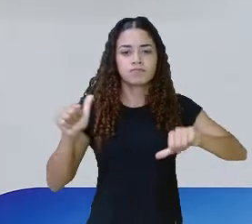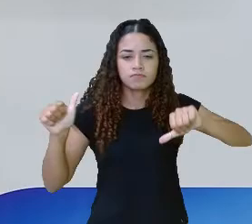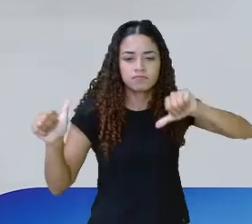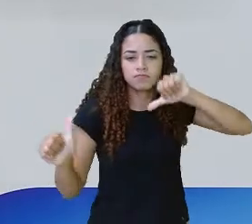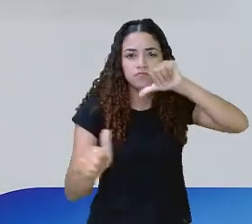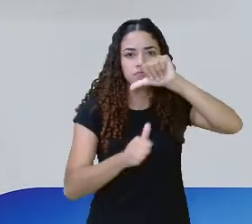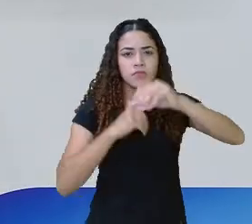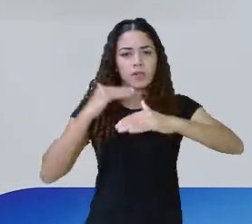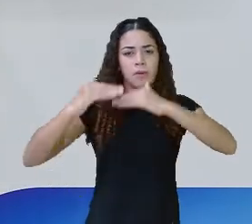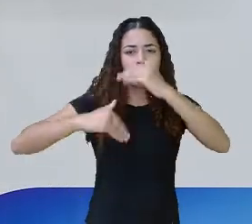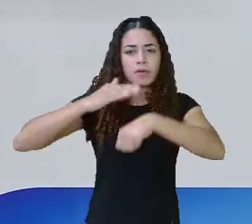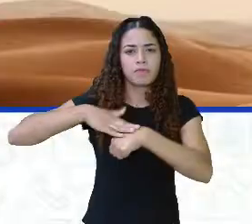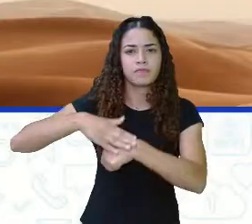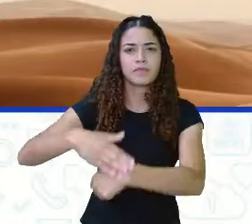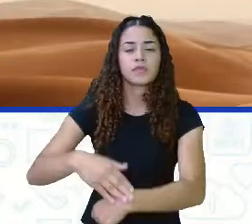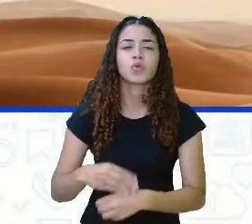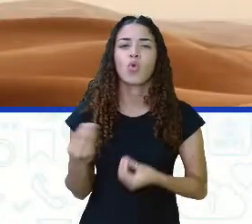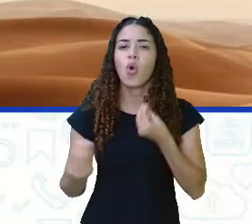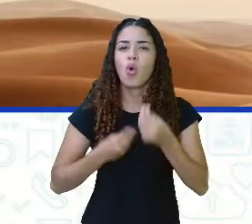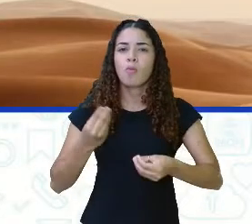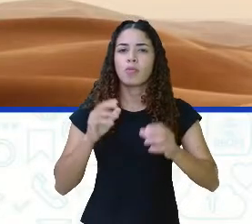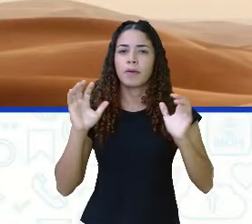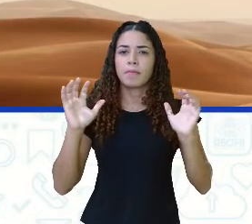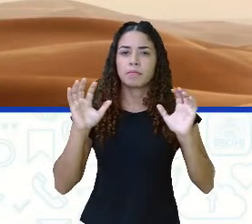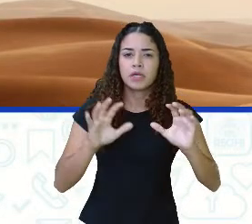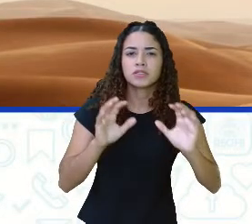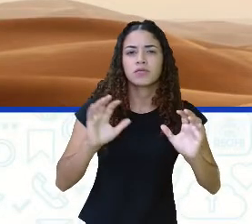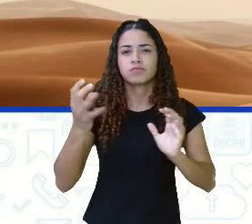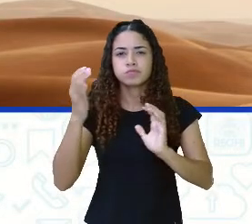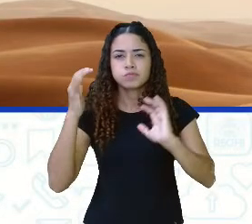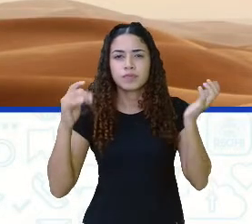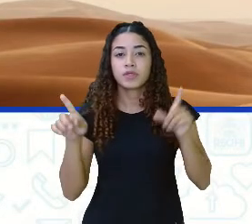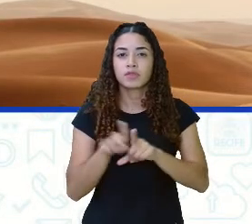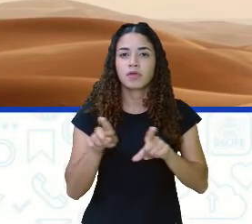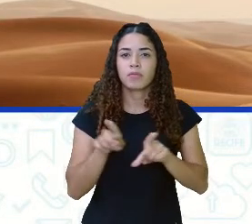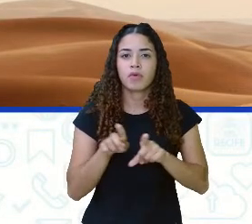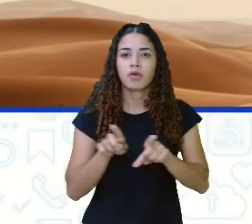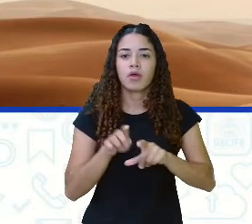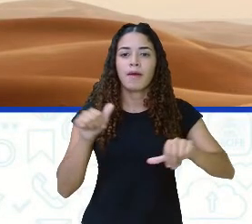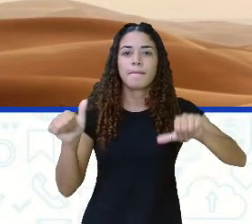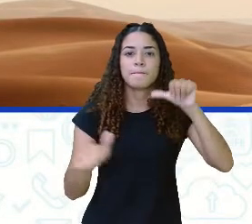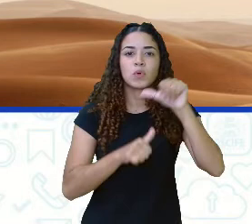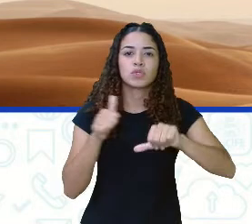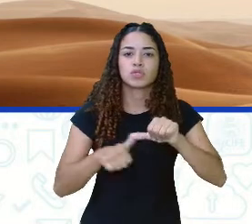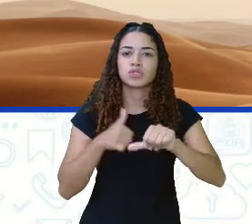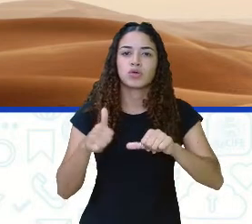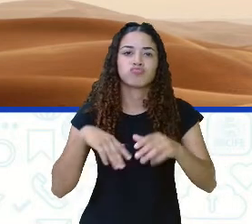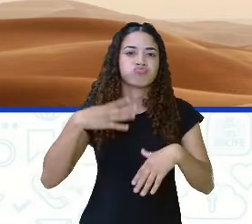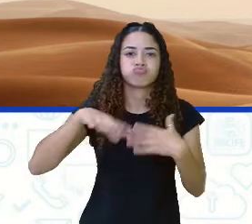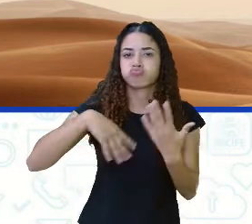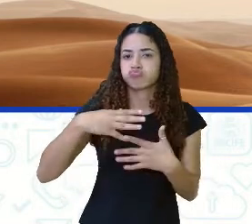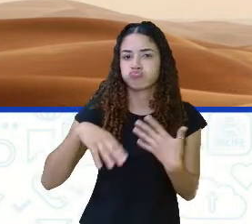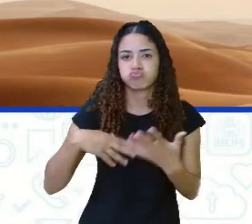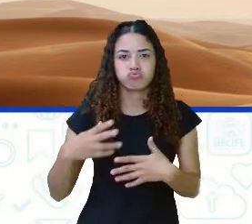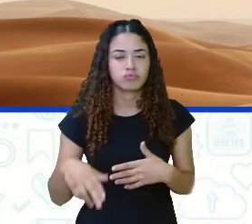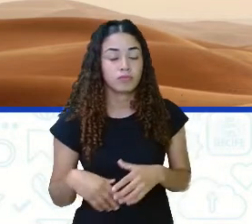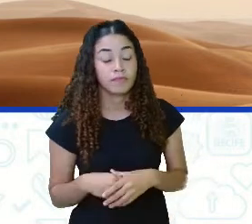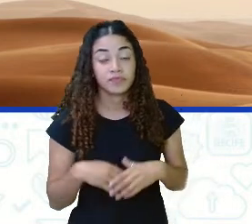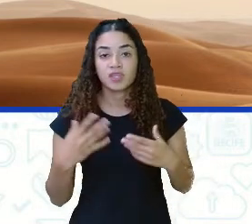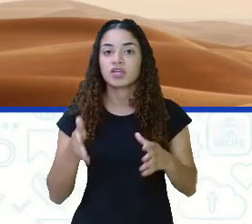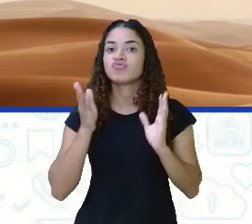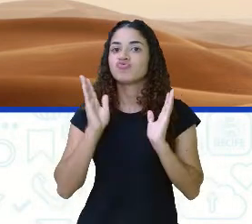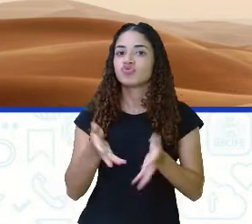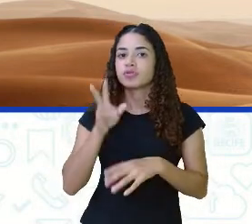através de quê? De pressões ambientais e de mutações aleatórias nos genes. Lembra que a gente já